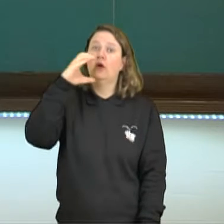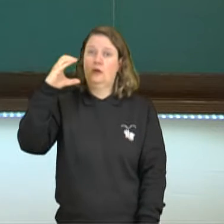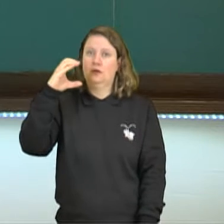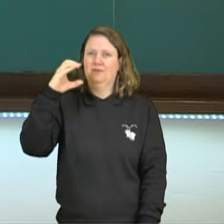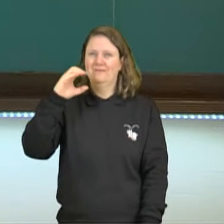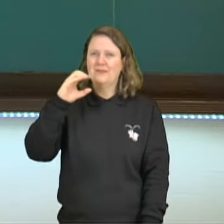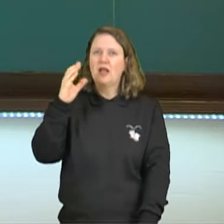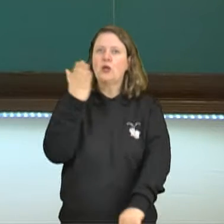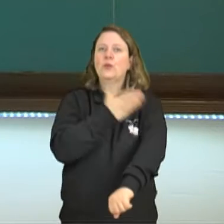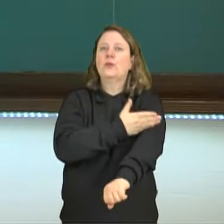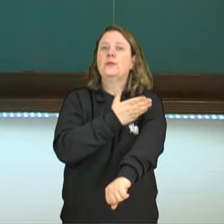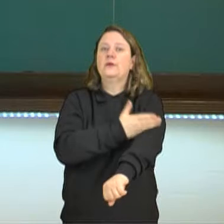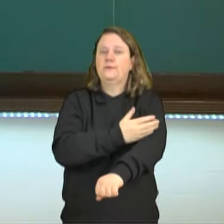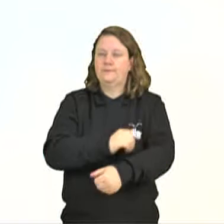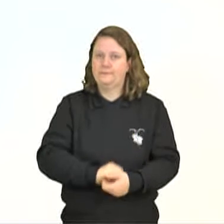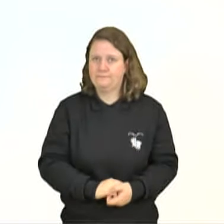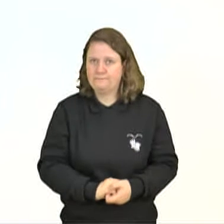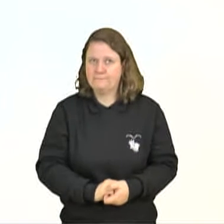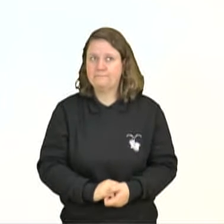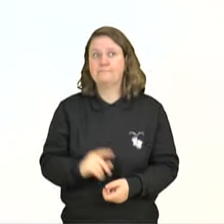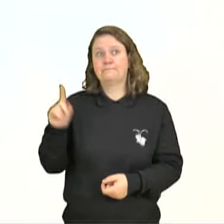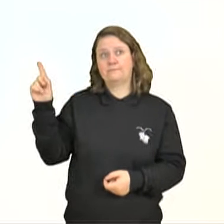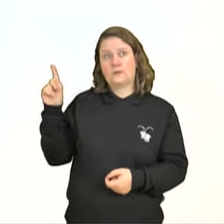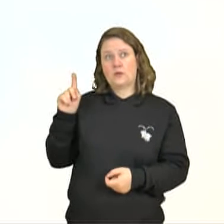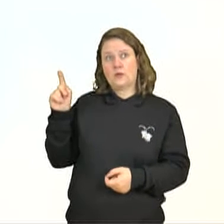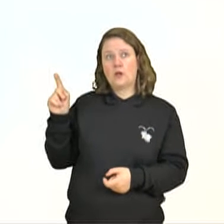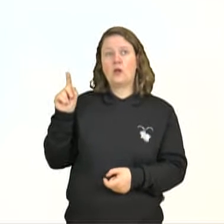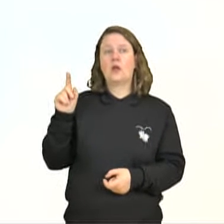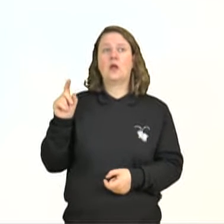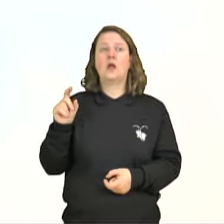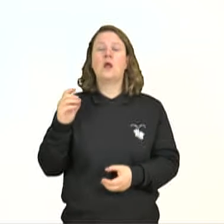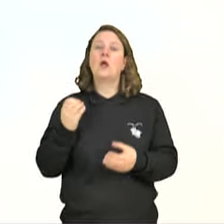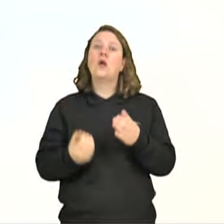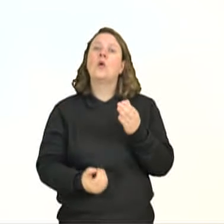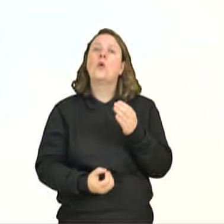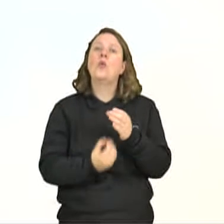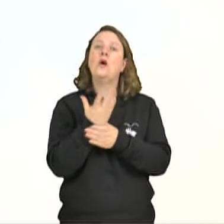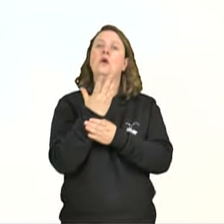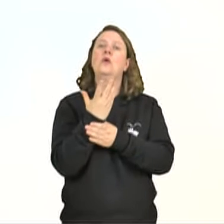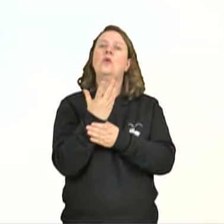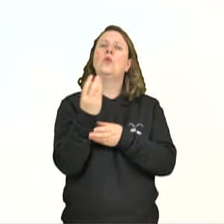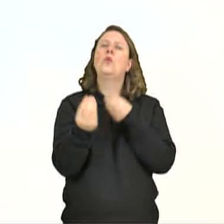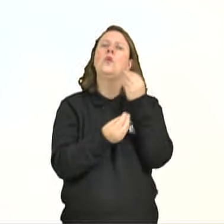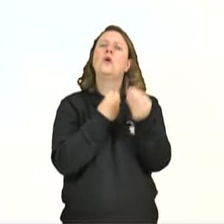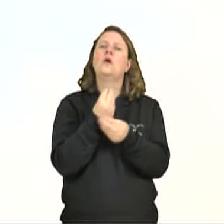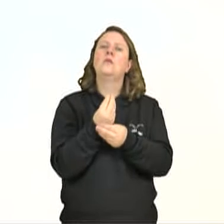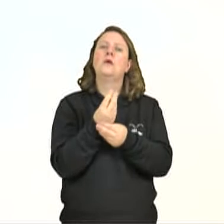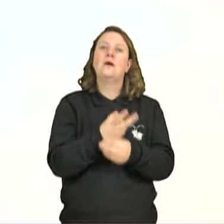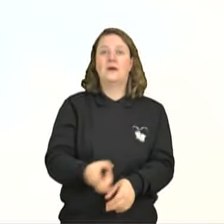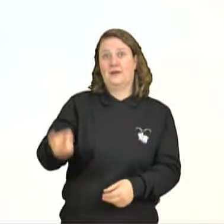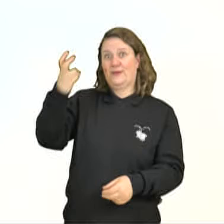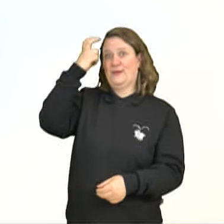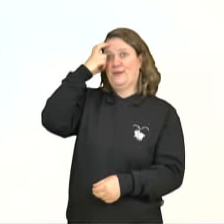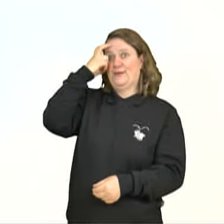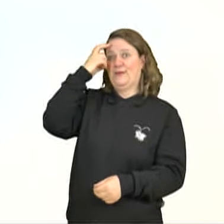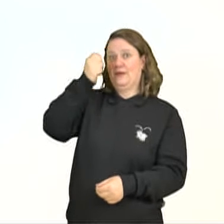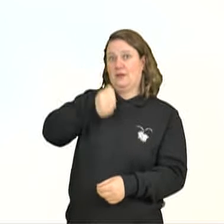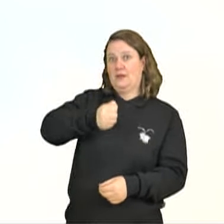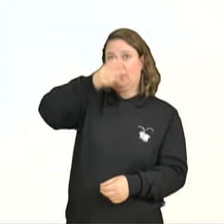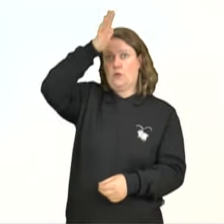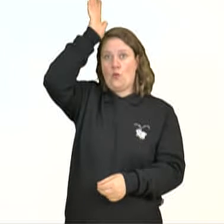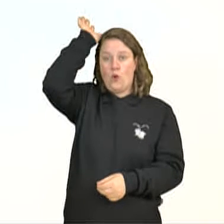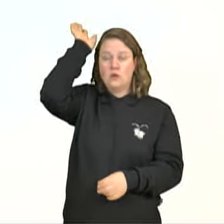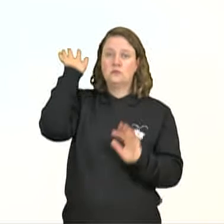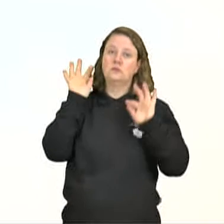Europa ocidental, né? Então, o Ocidente medieval ele vai nascer da herança da cultura romana, o fim do